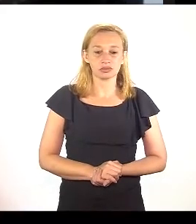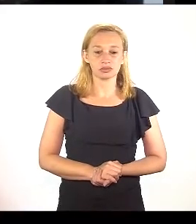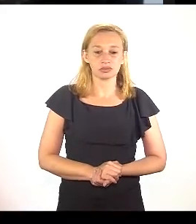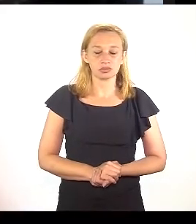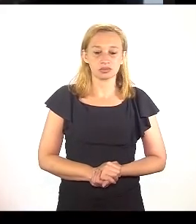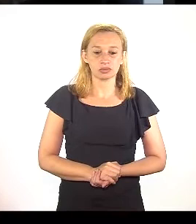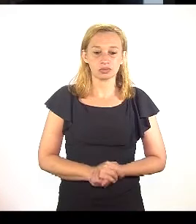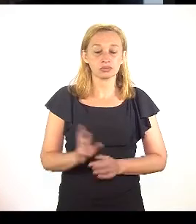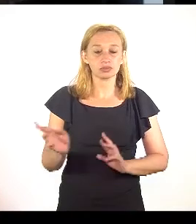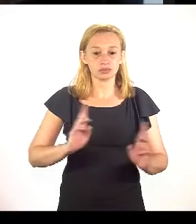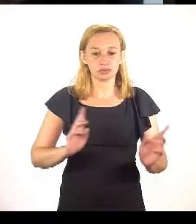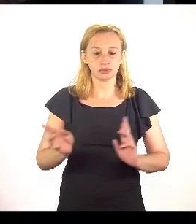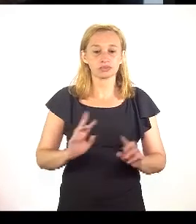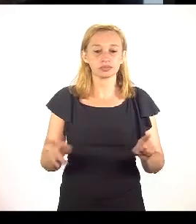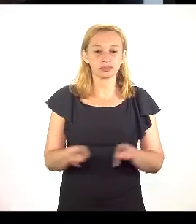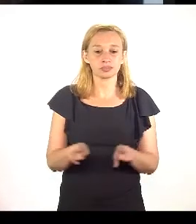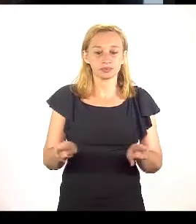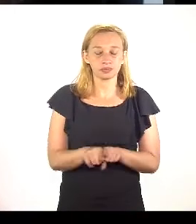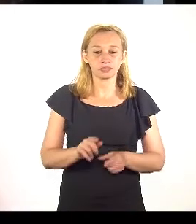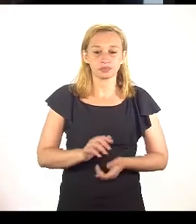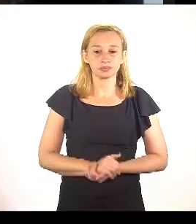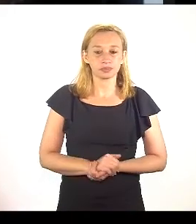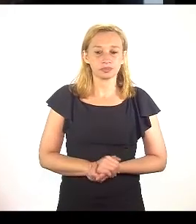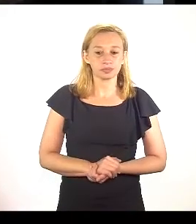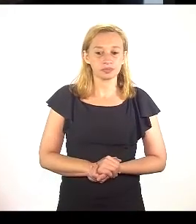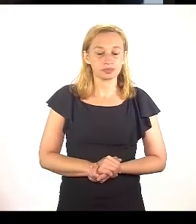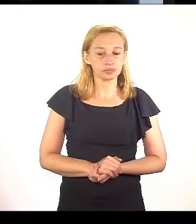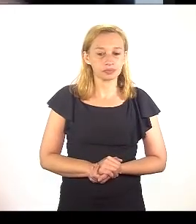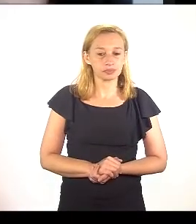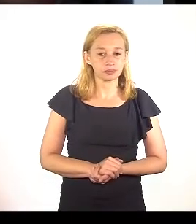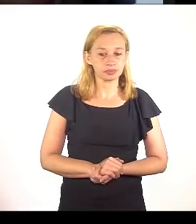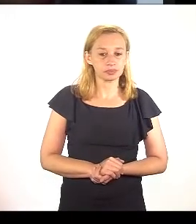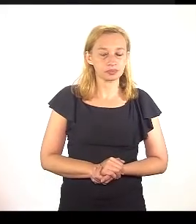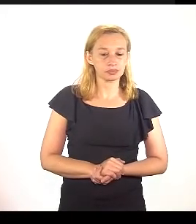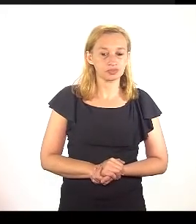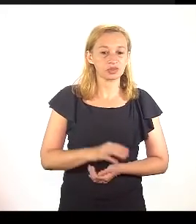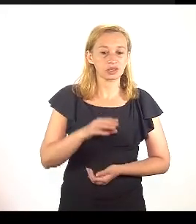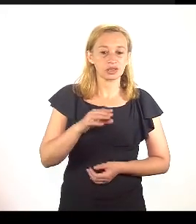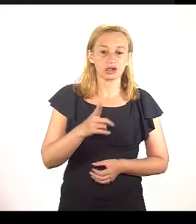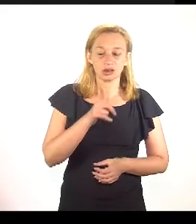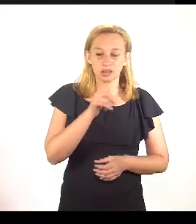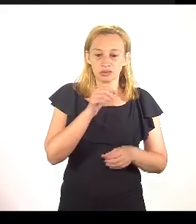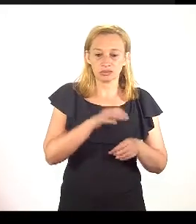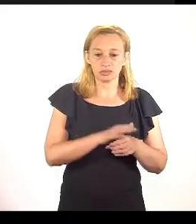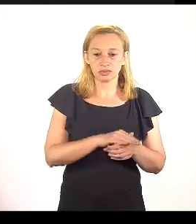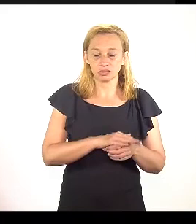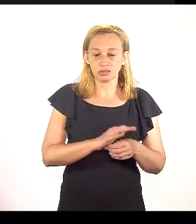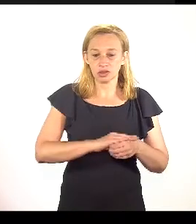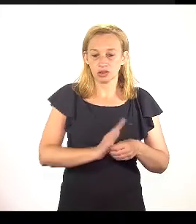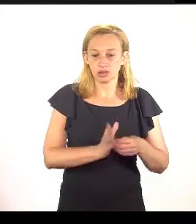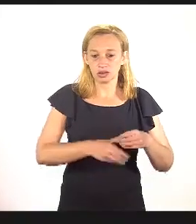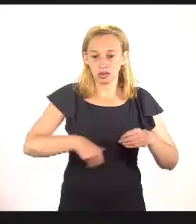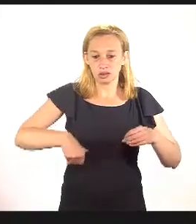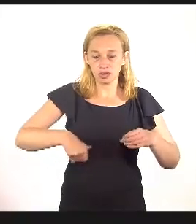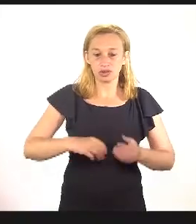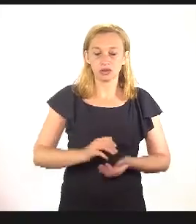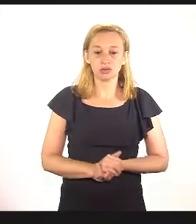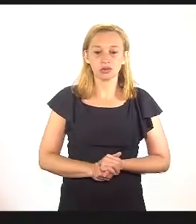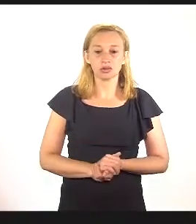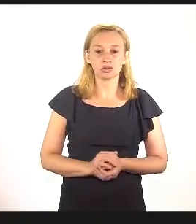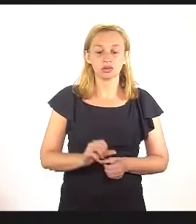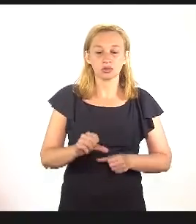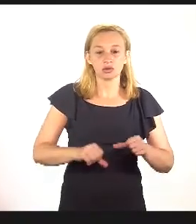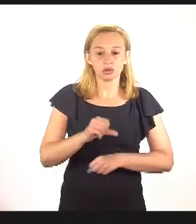relação também ao marco legal do saneamento. Ele mudou agora,